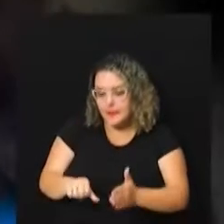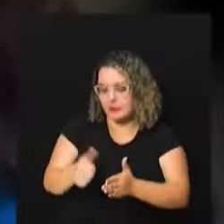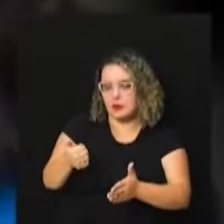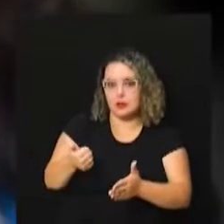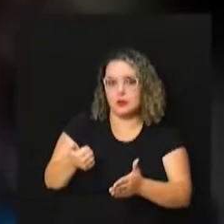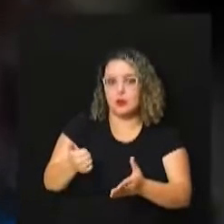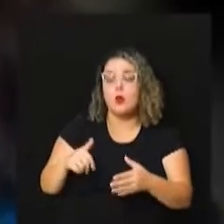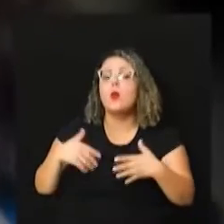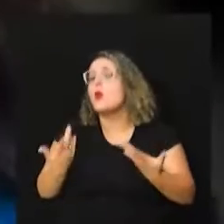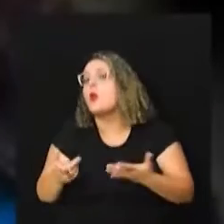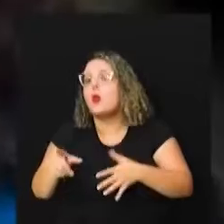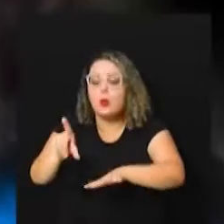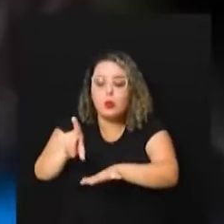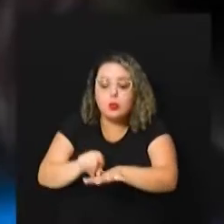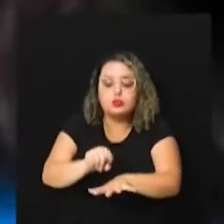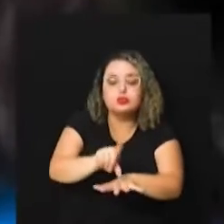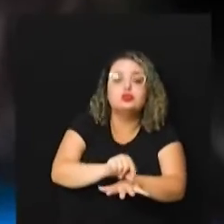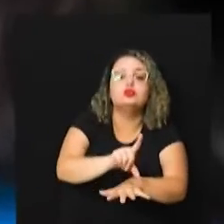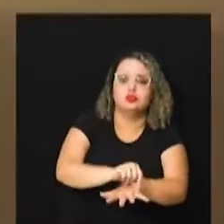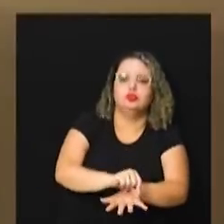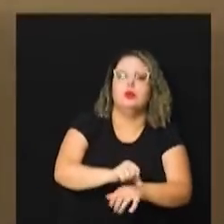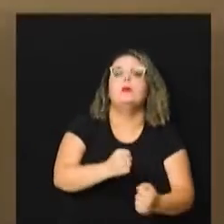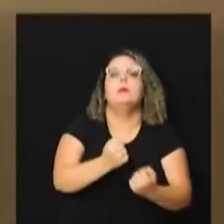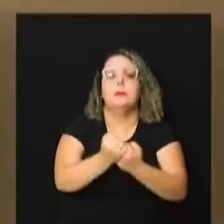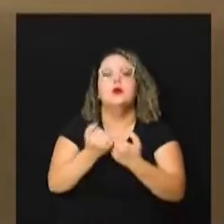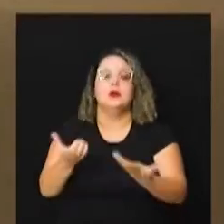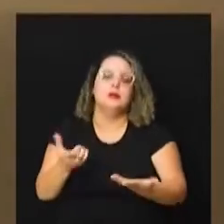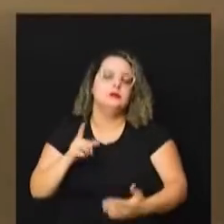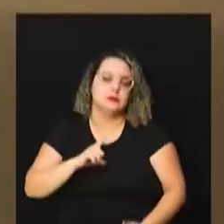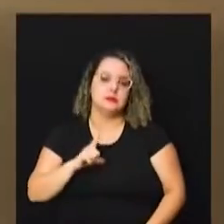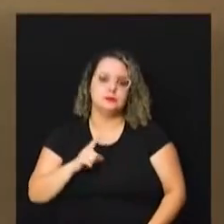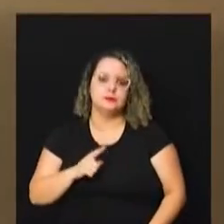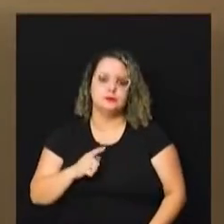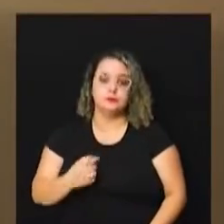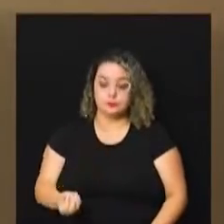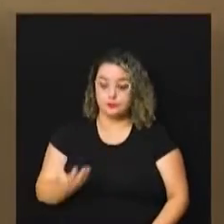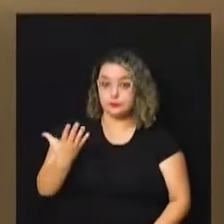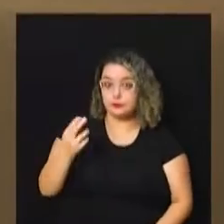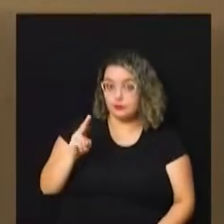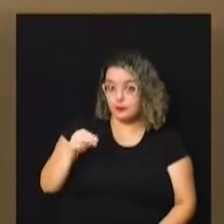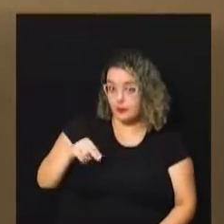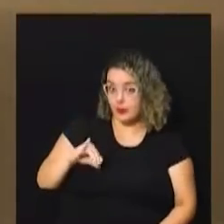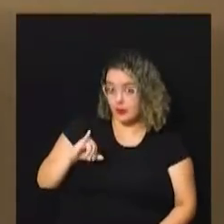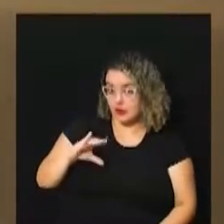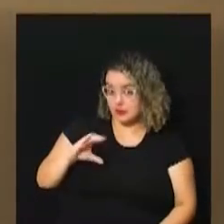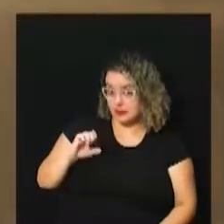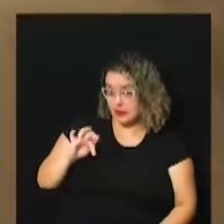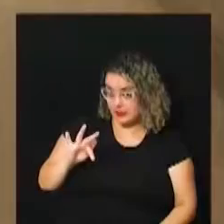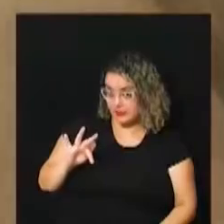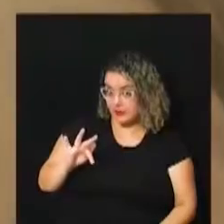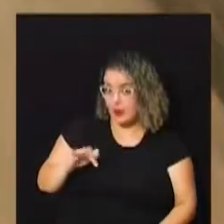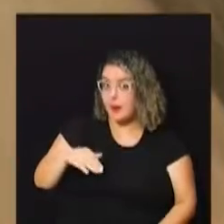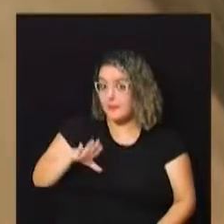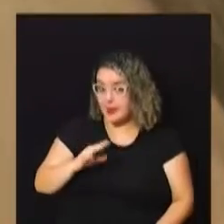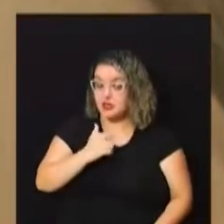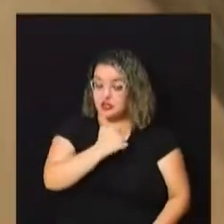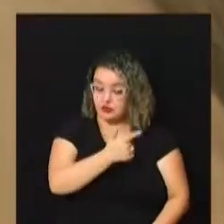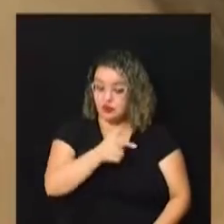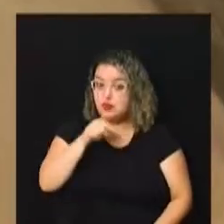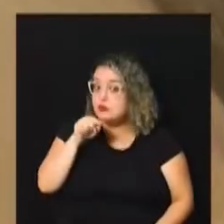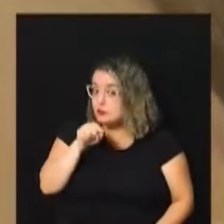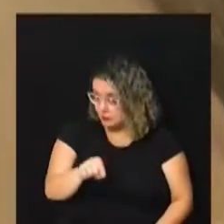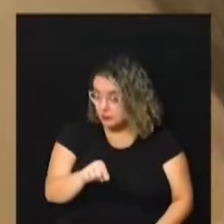são assistidos pela instituição para tratar mais especificamente o tema da saúde mental. Demanda essa que aumentou por conta